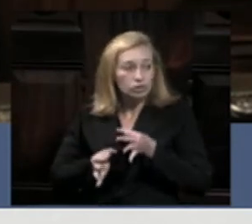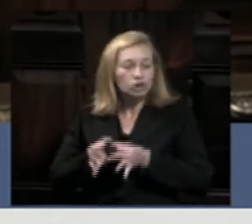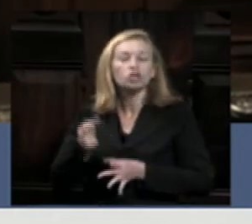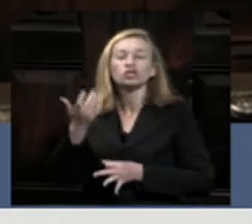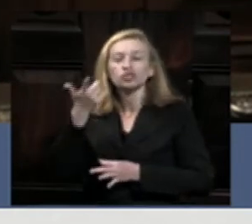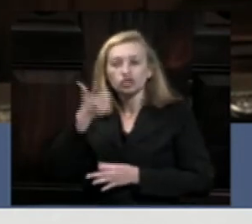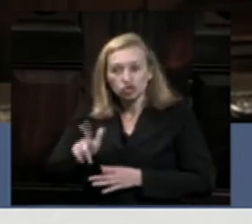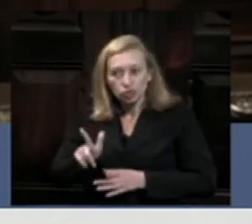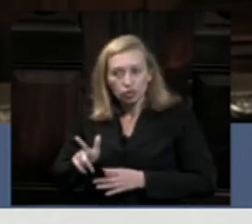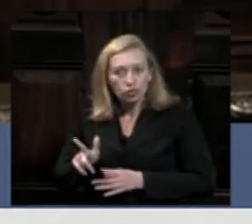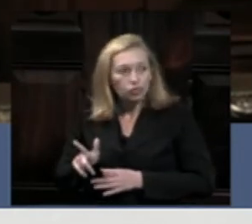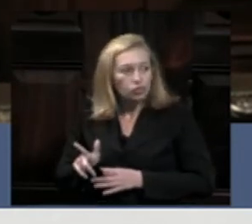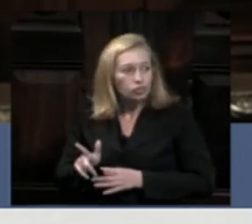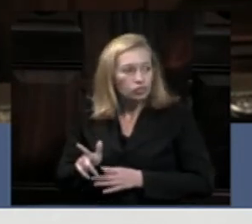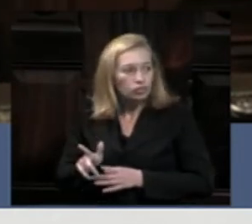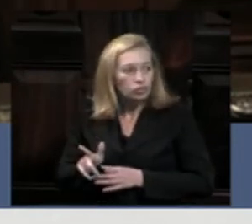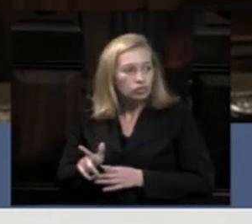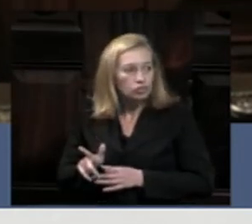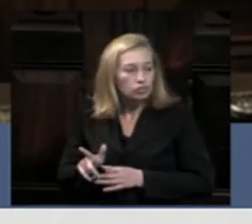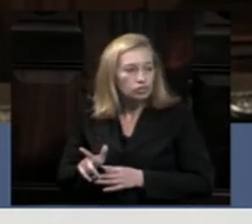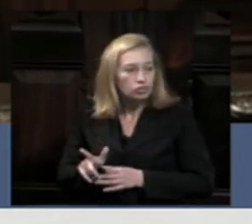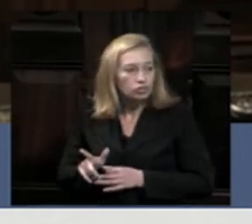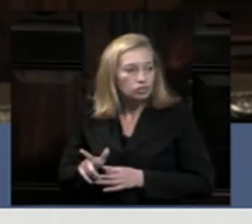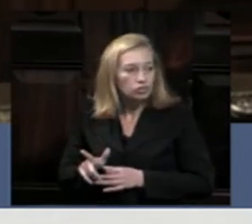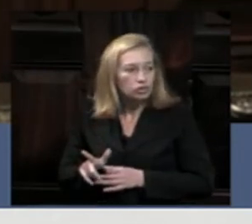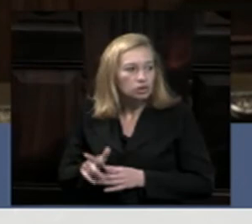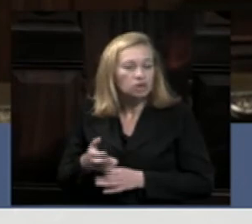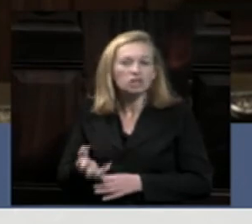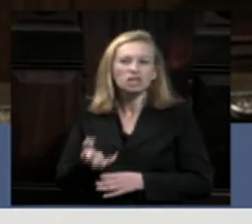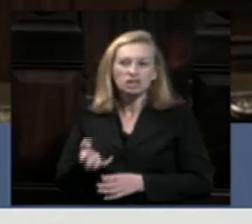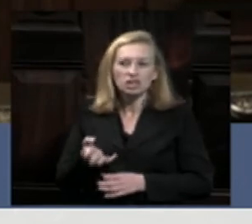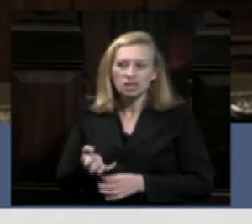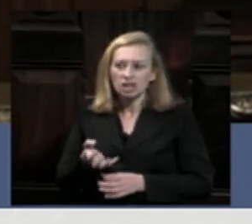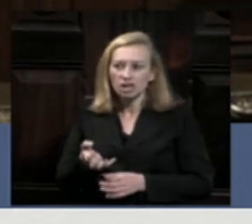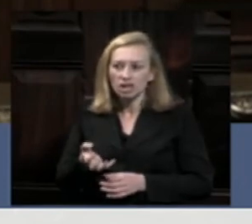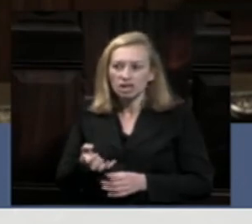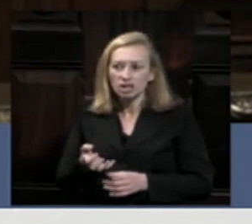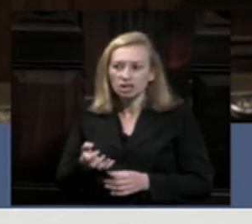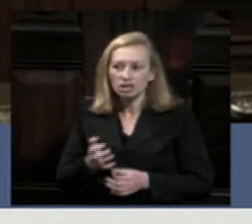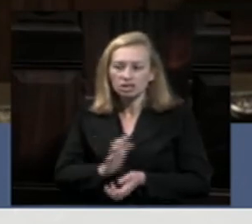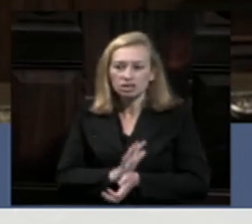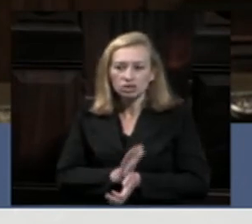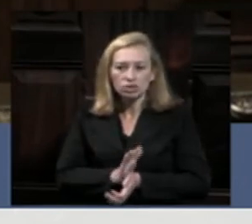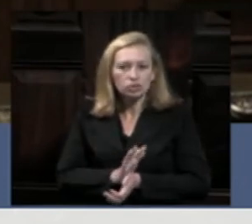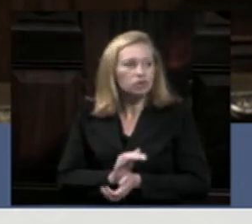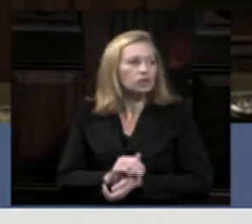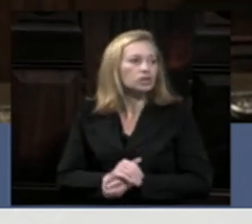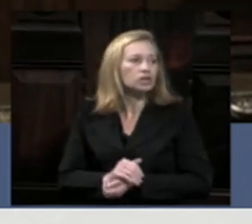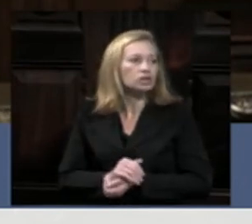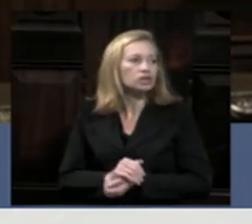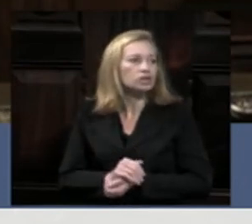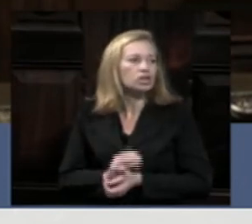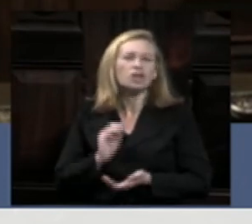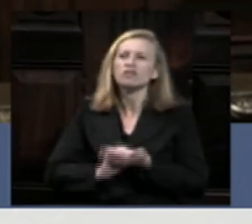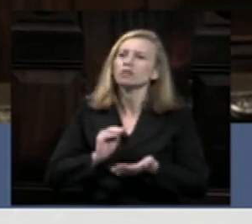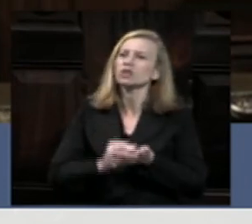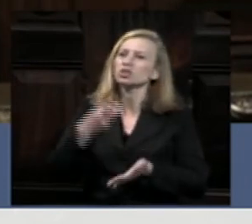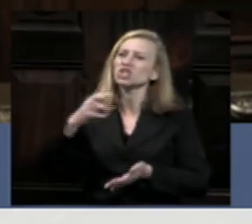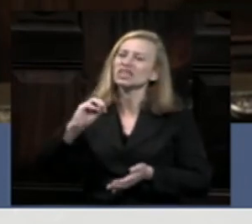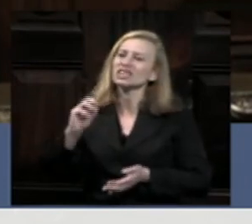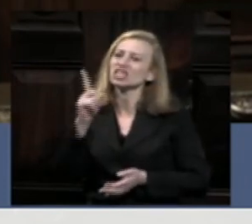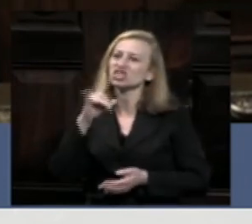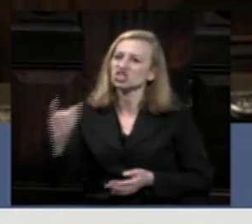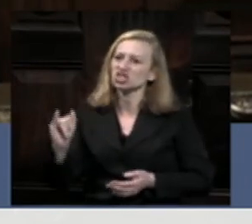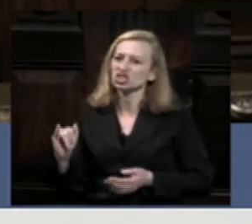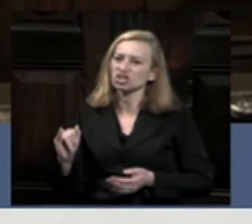uma vez, tenta conturbar o cenário eleitoral, faltando 30 dias